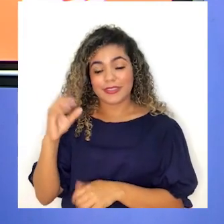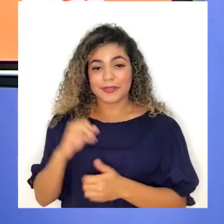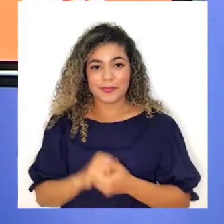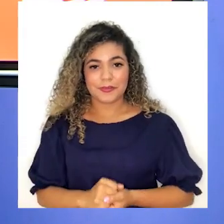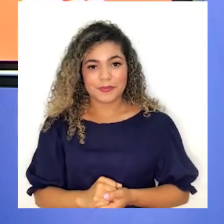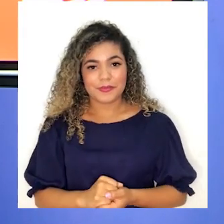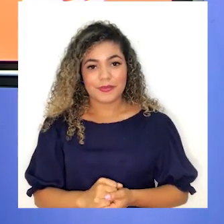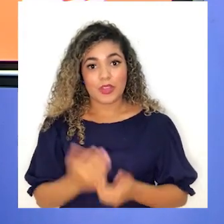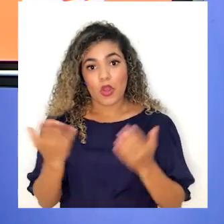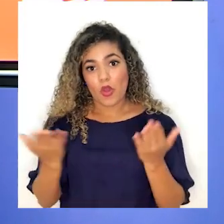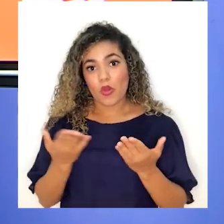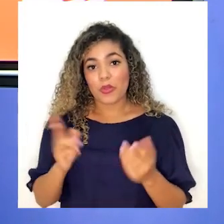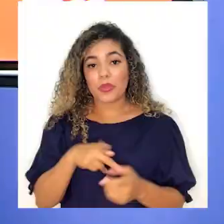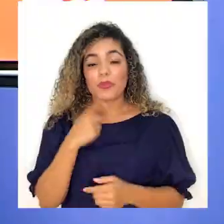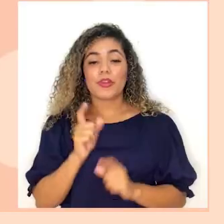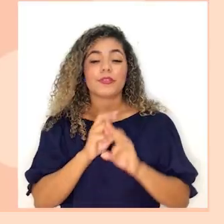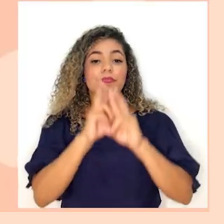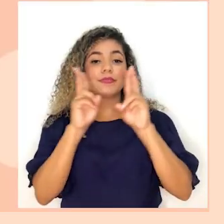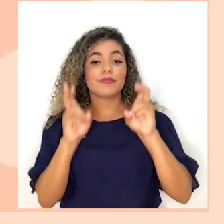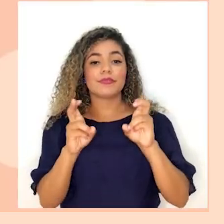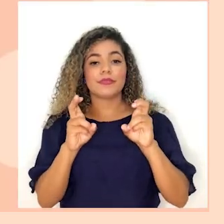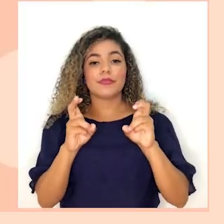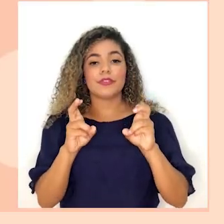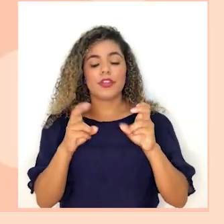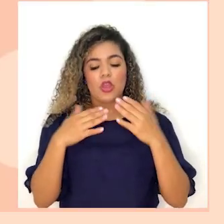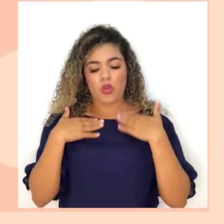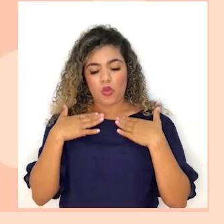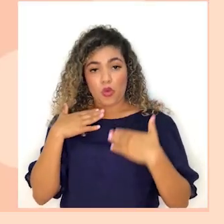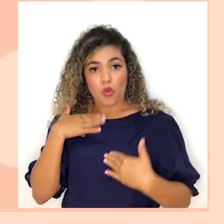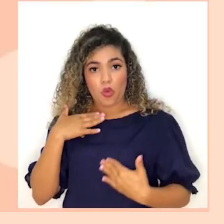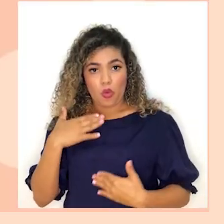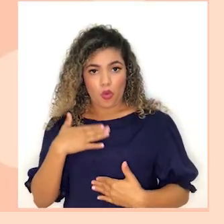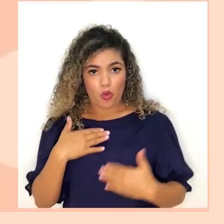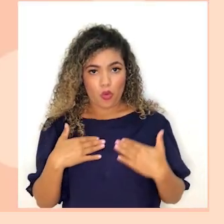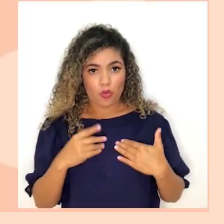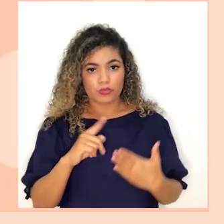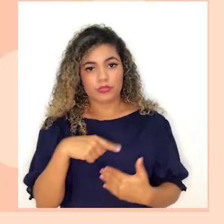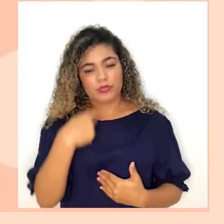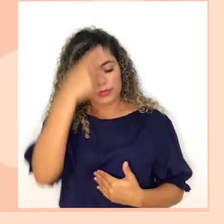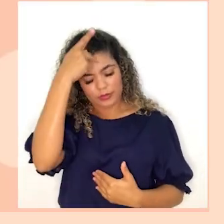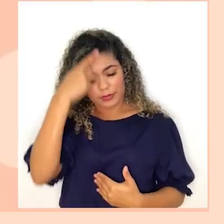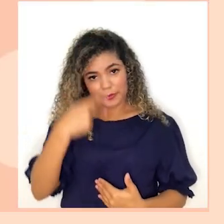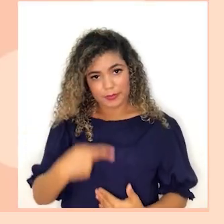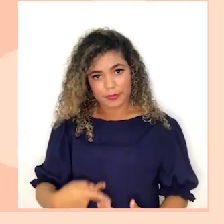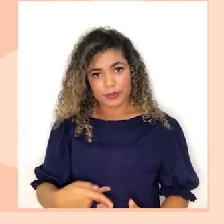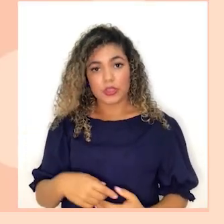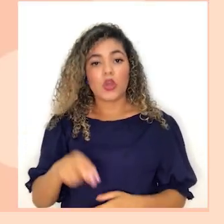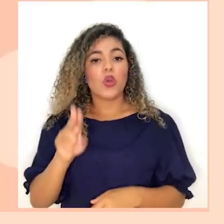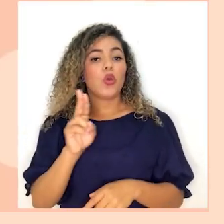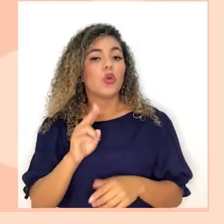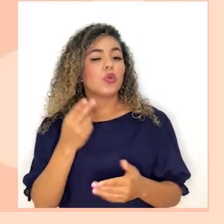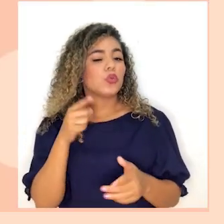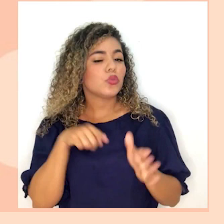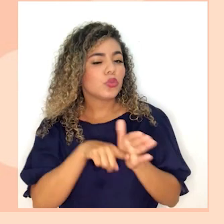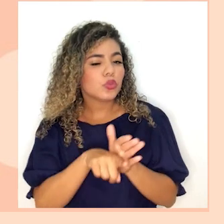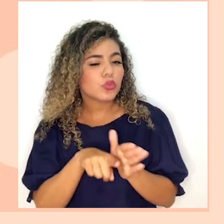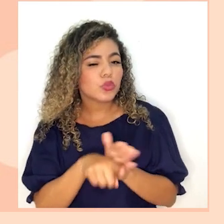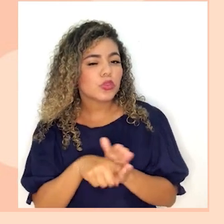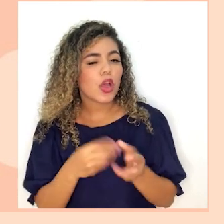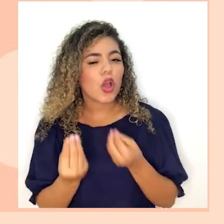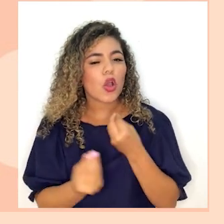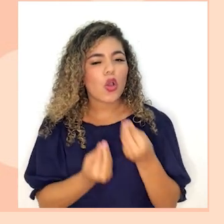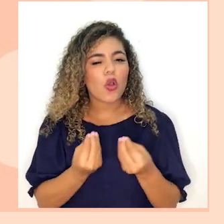Natureza. Hoje falaremos sobre anatomia e fisiologia humana, o estudo da forma e